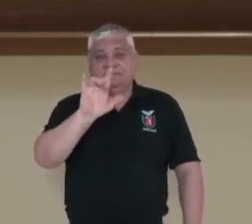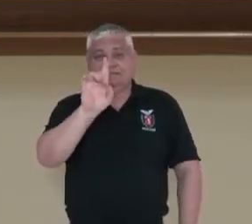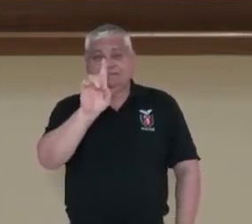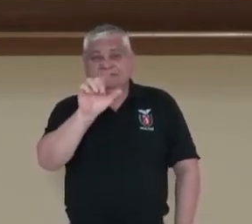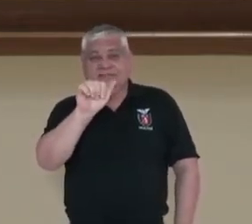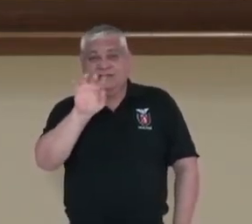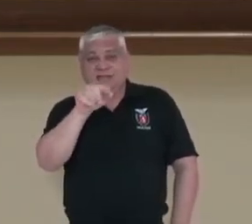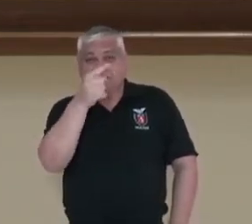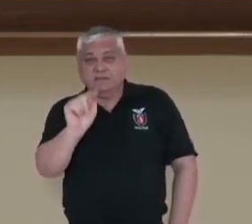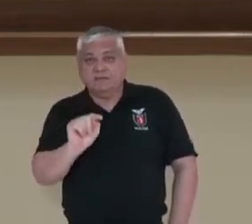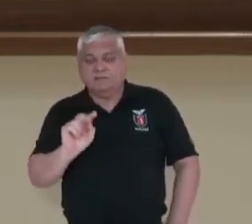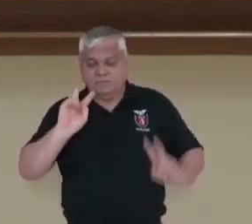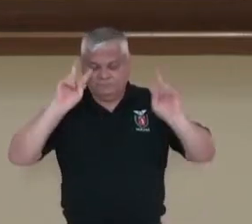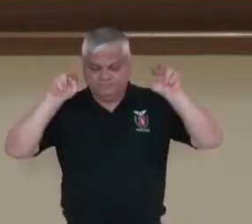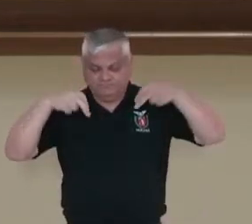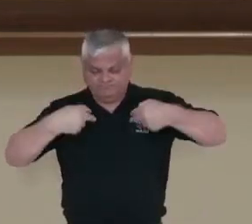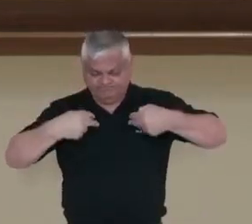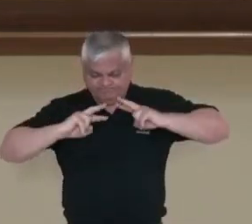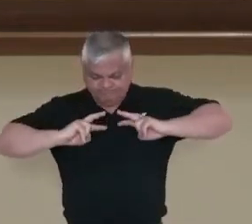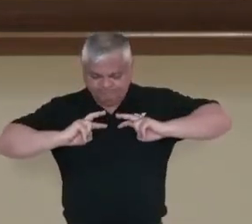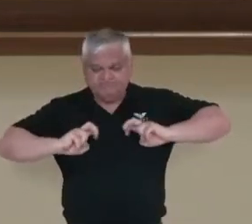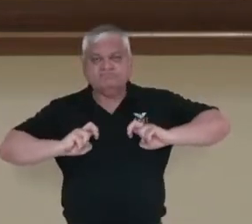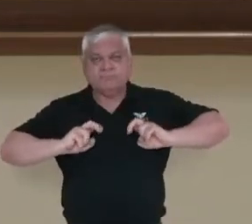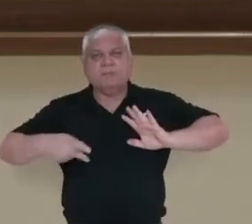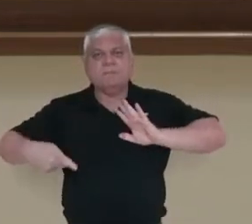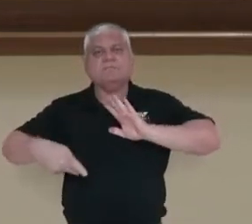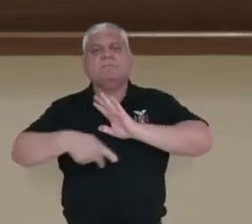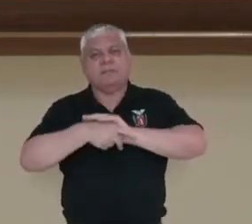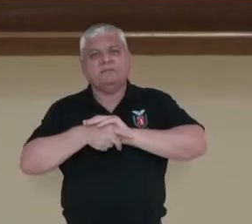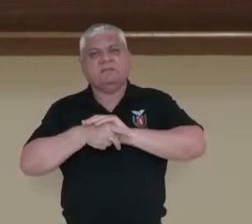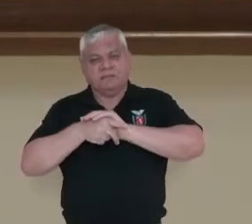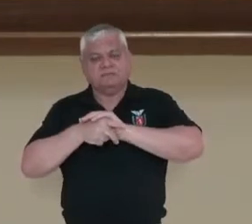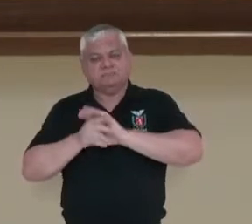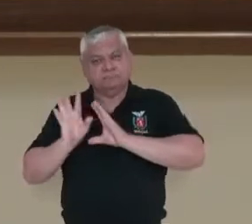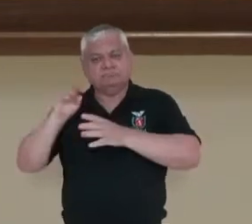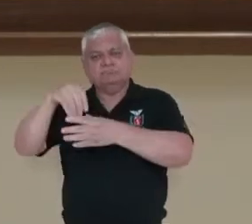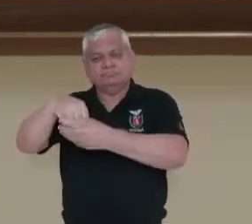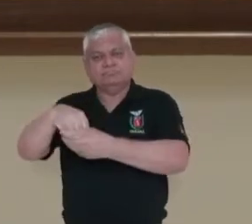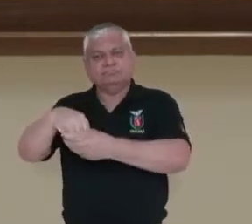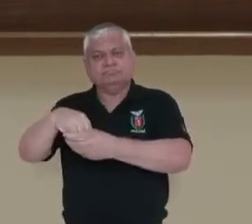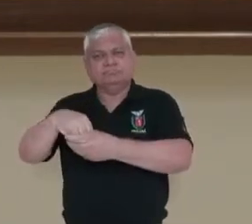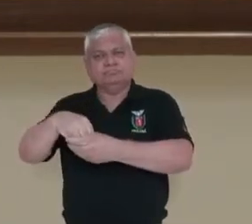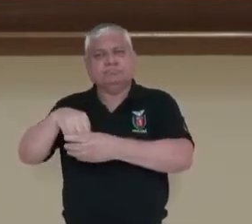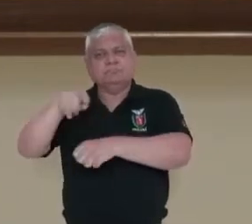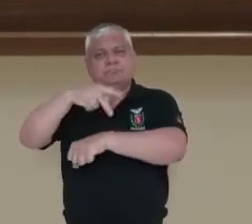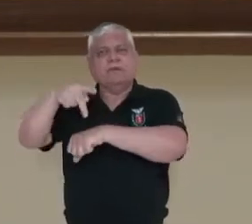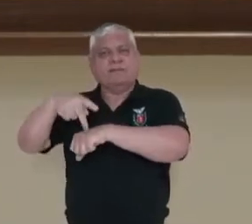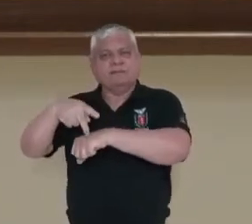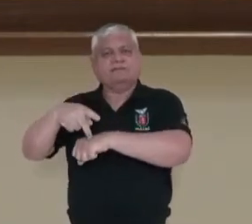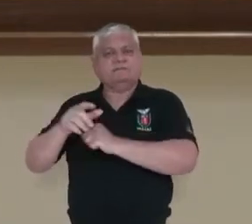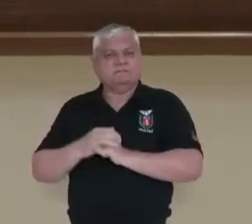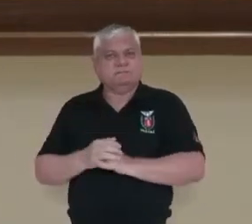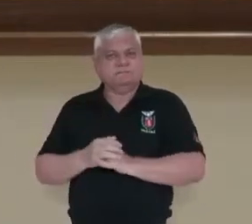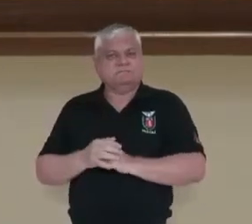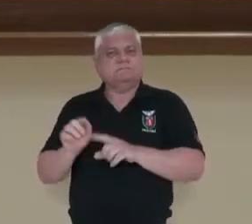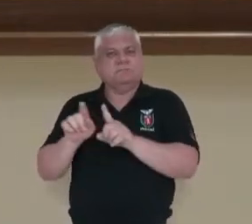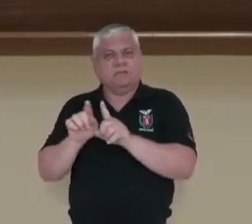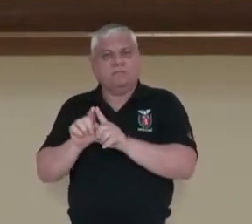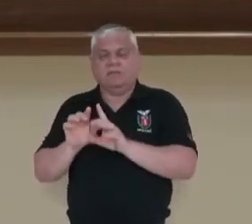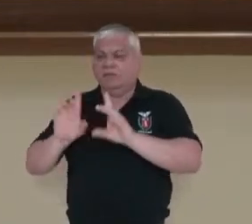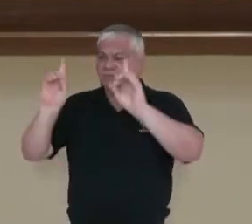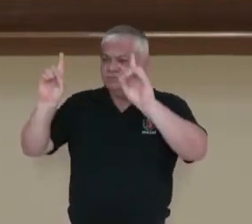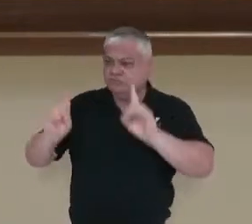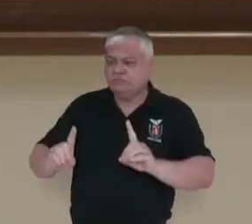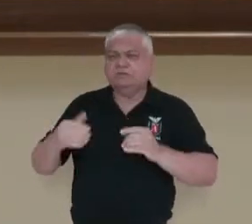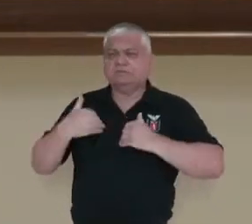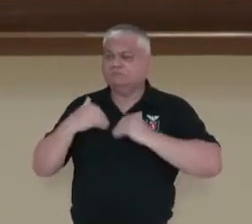se reconhece, como pertencente a uma nação e pratica os direitos e